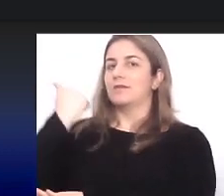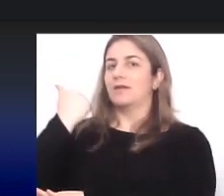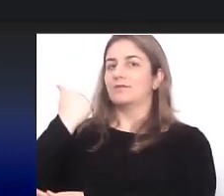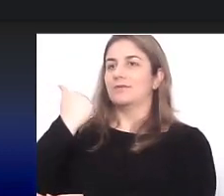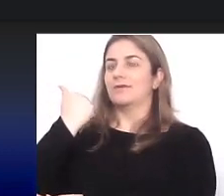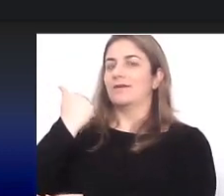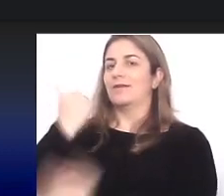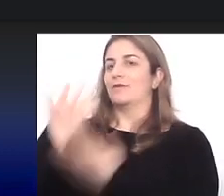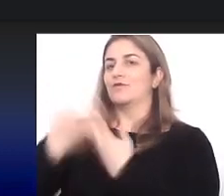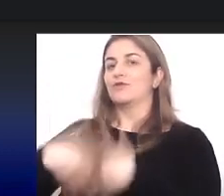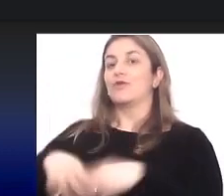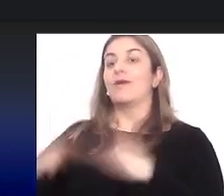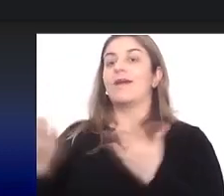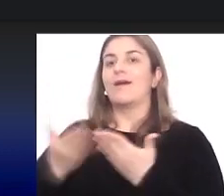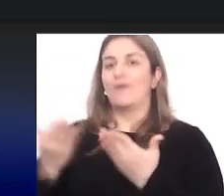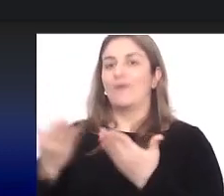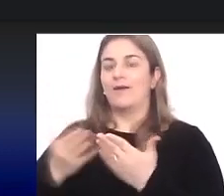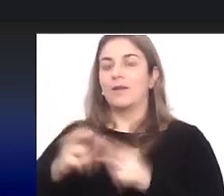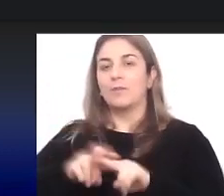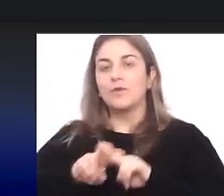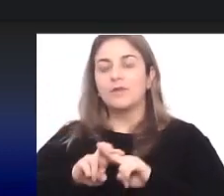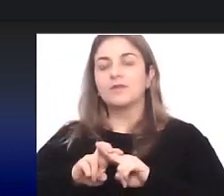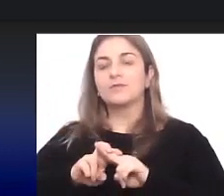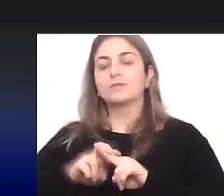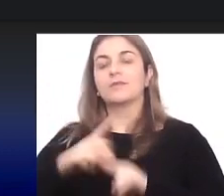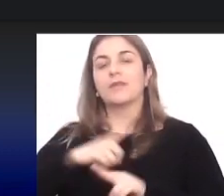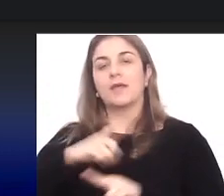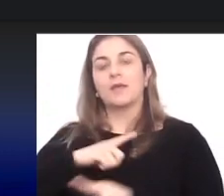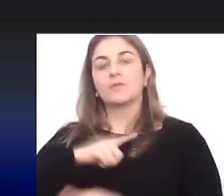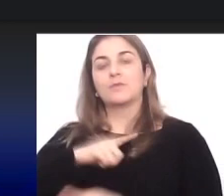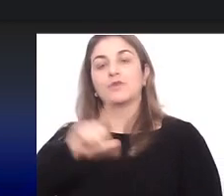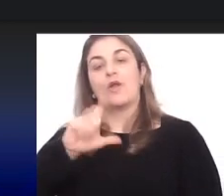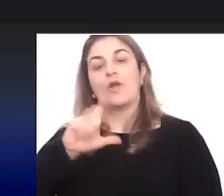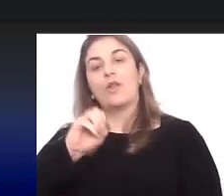Contamos com o Dr. Auri Lopes Júnior.